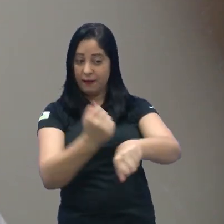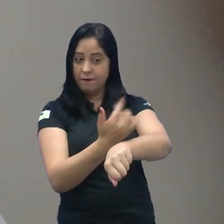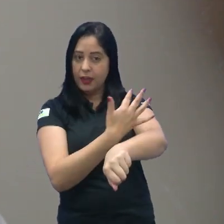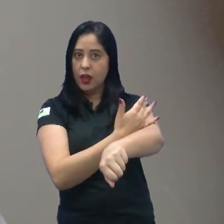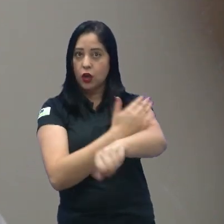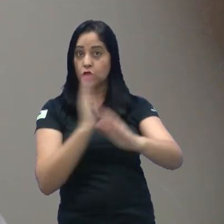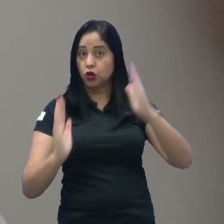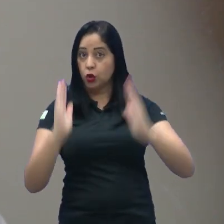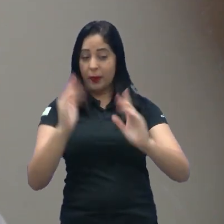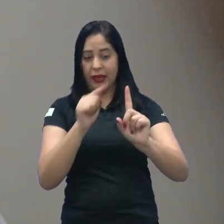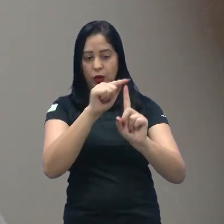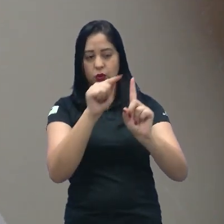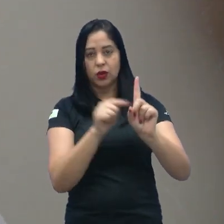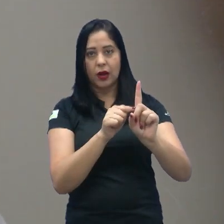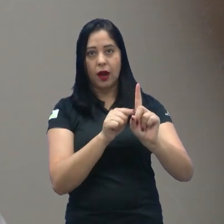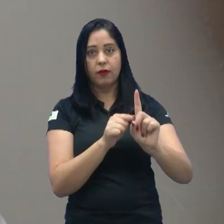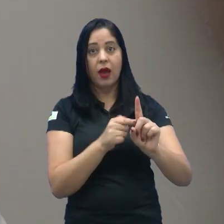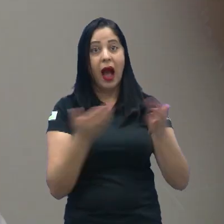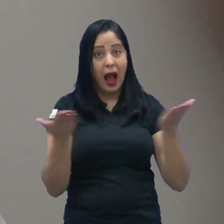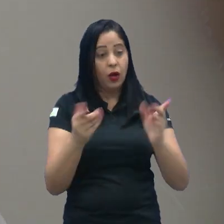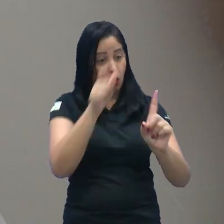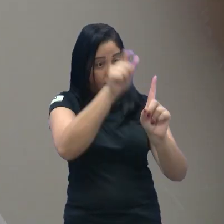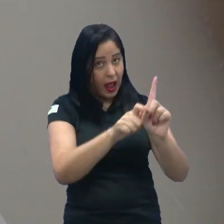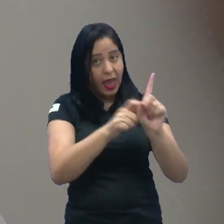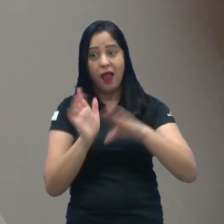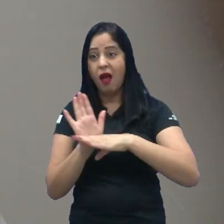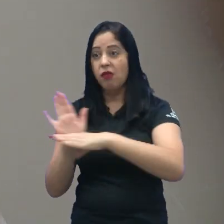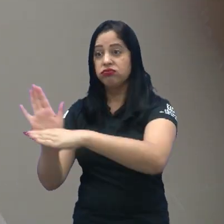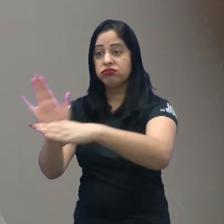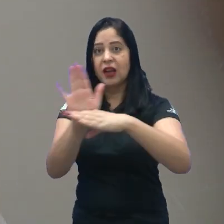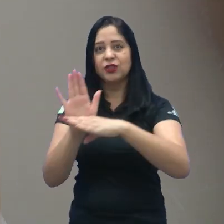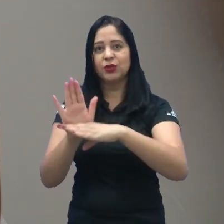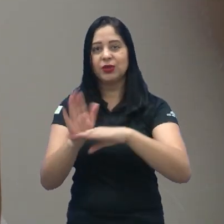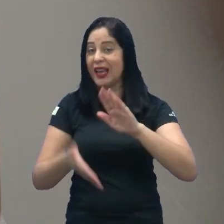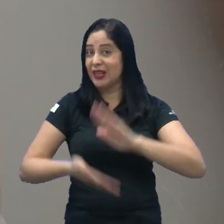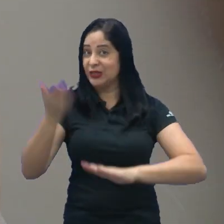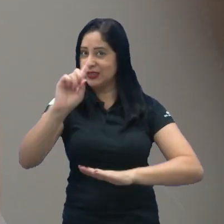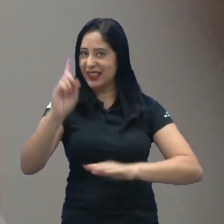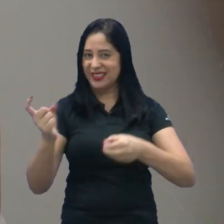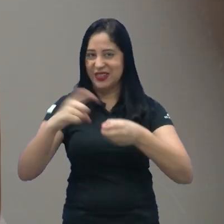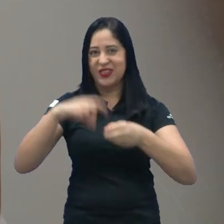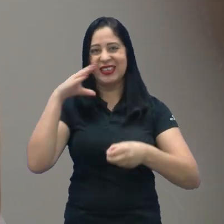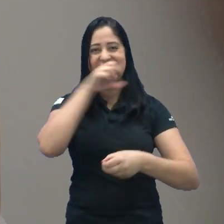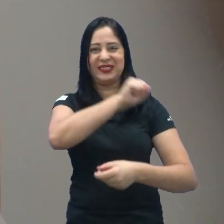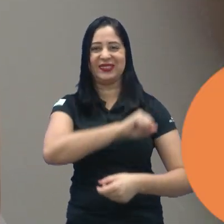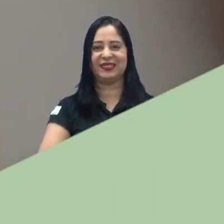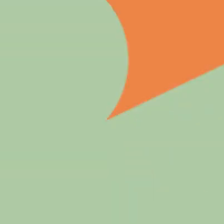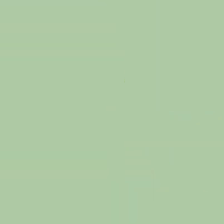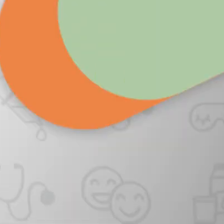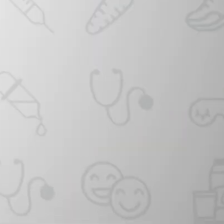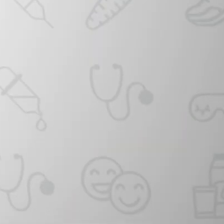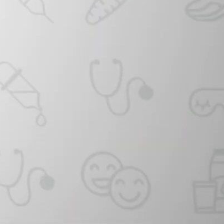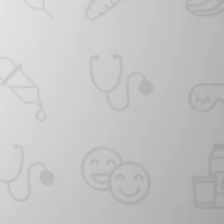gestação e hoje ela ajuda outras mamães. Então fica com a gente que nós já voltamos.